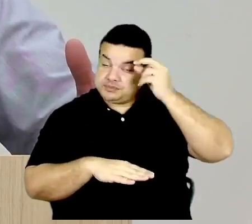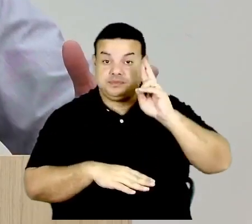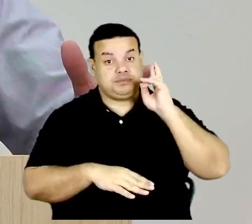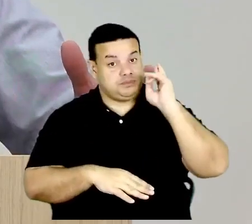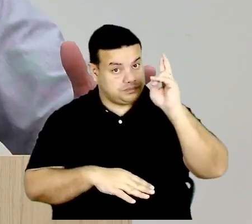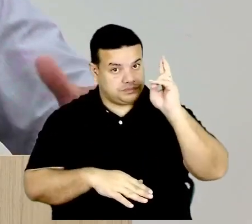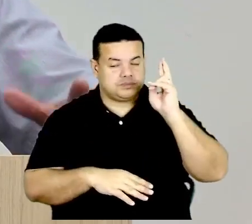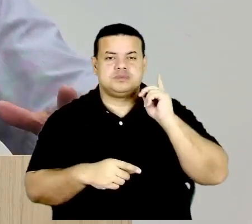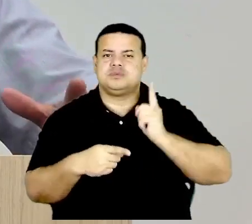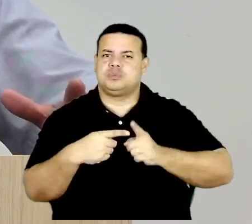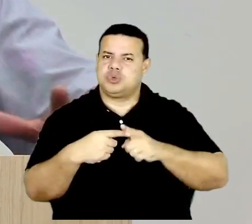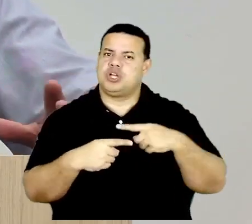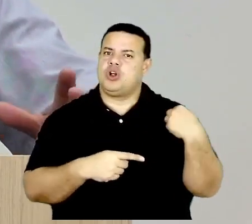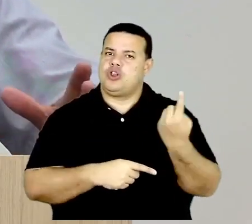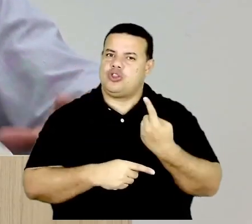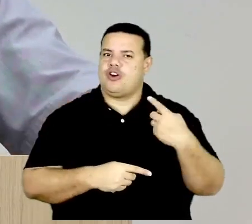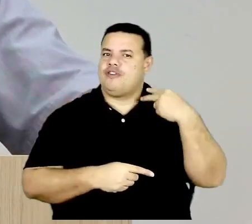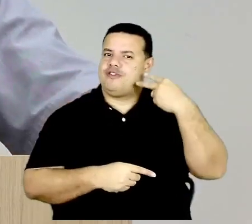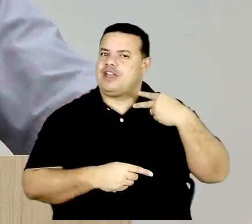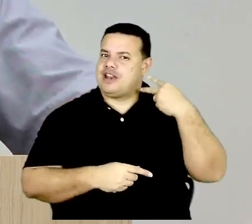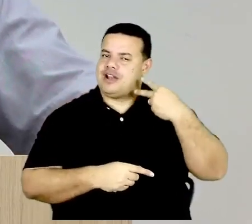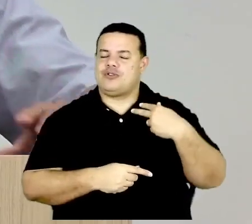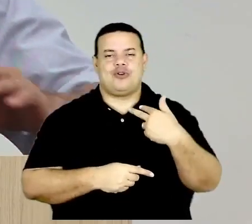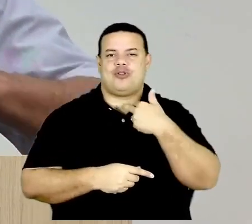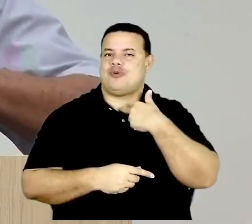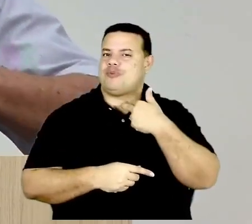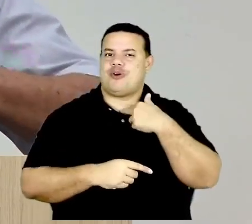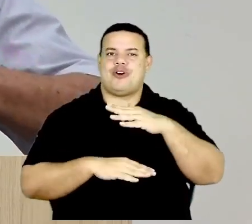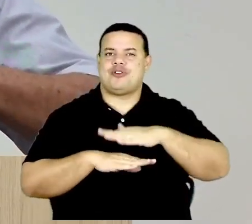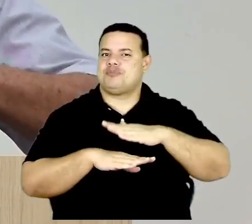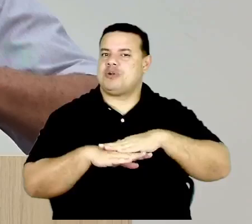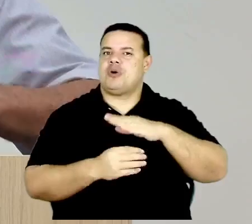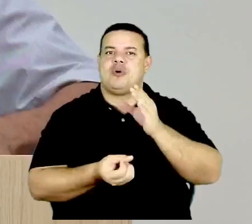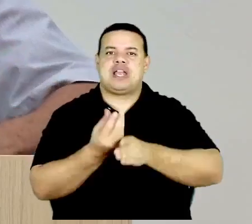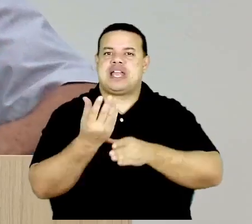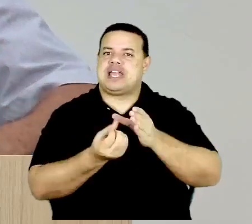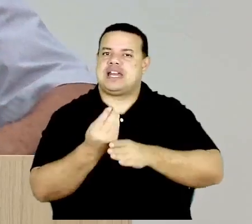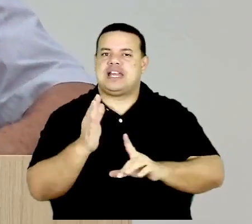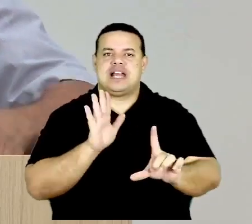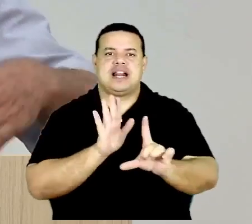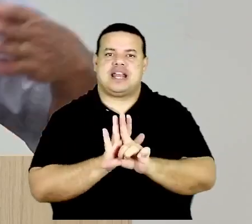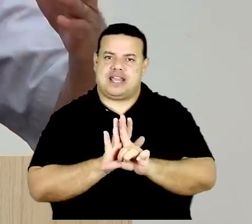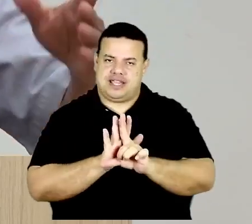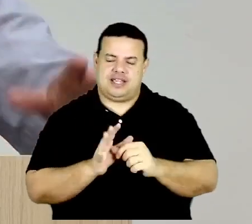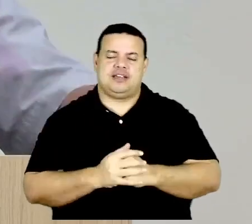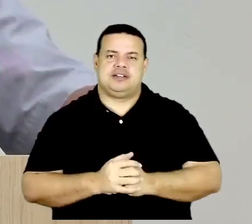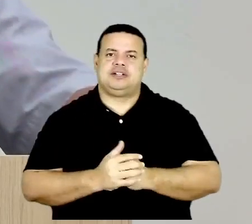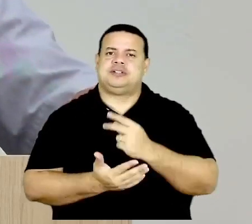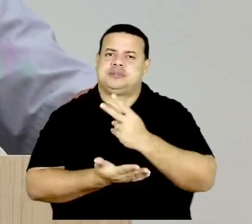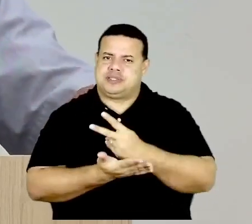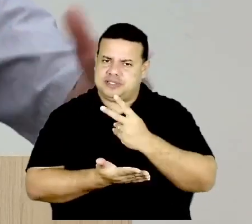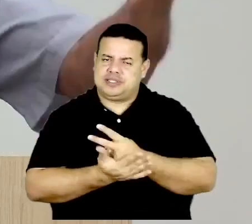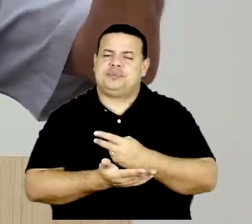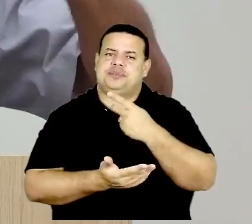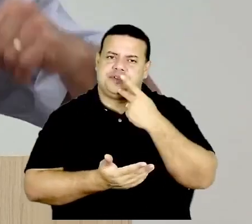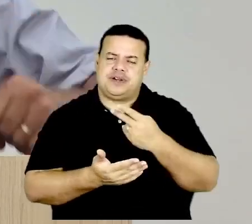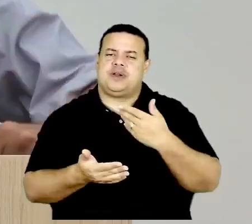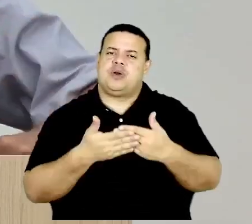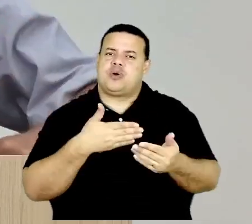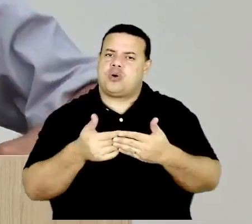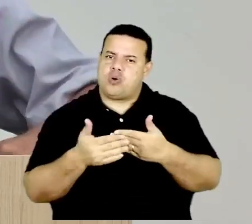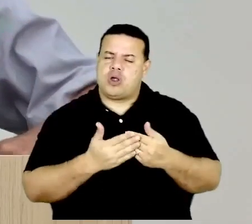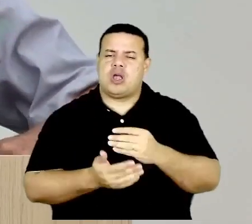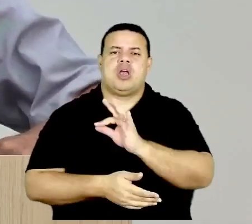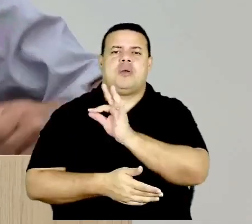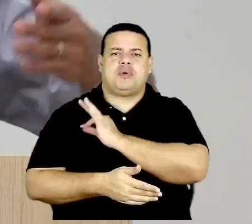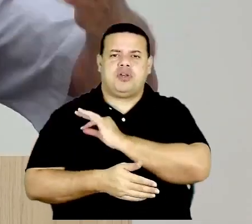nós, vereadores, não podemos legislar dessa forma. Então, eu sempre digo assim, qualquer prefeito que assumir essa cidade, se eu for